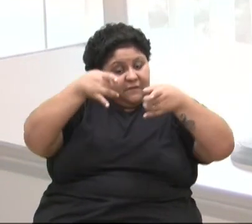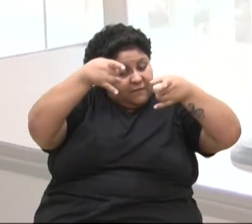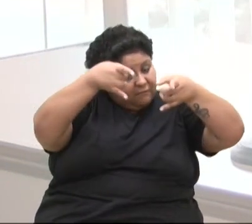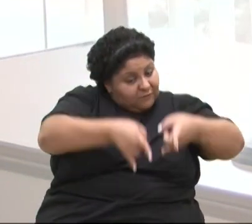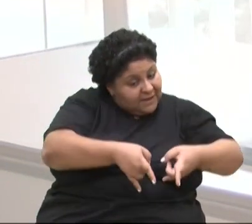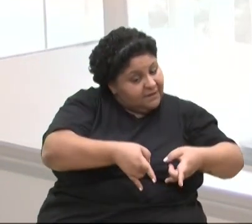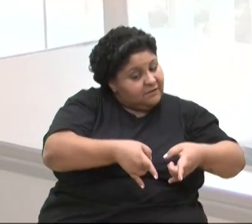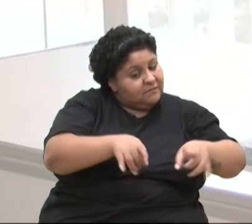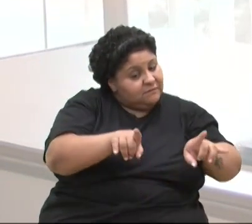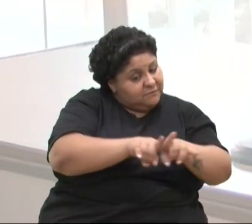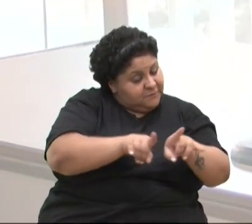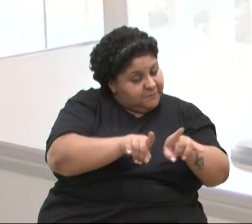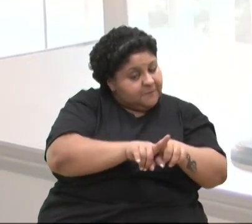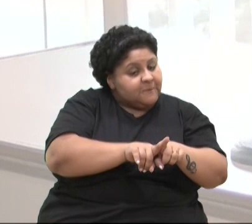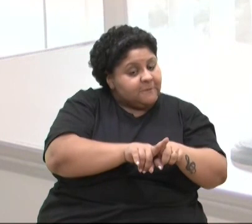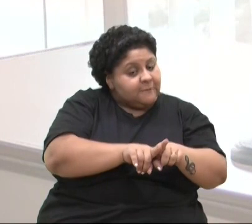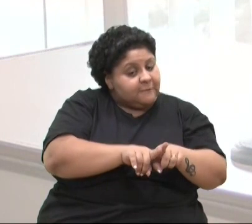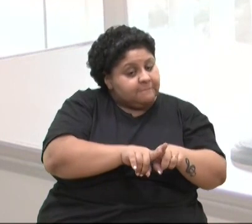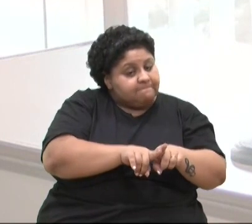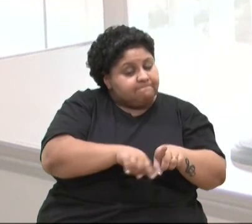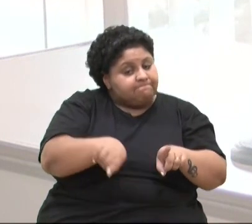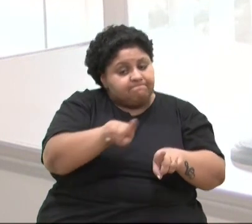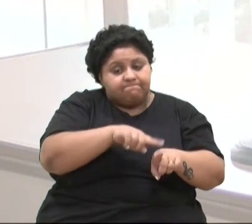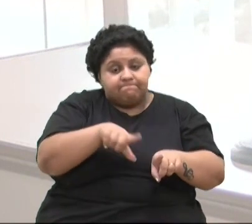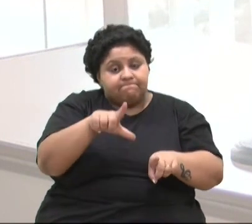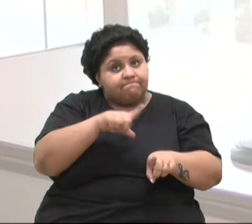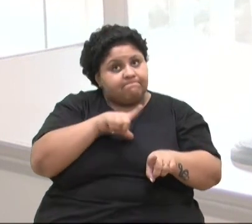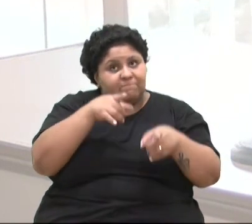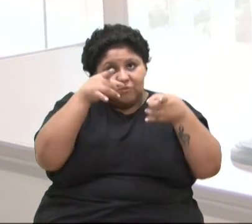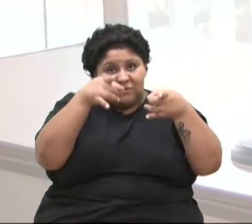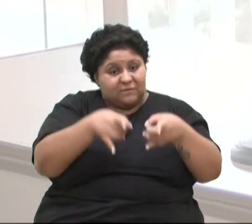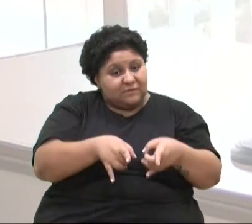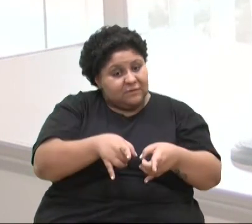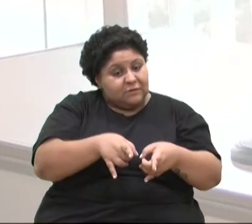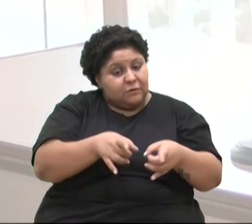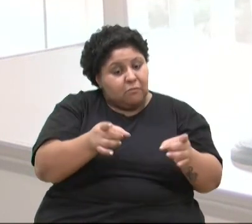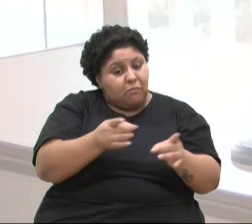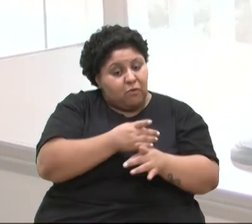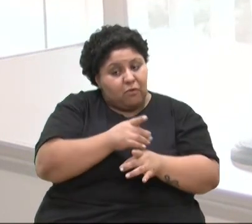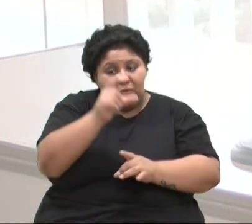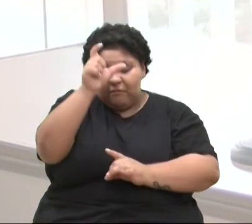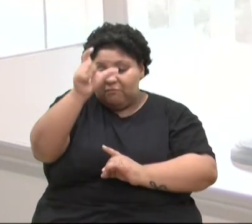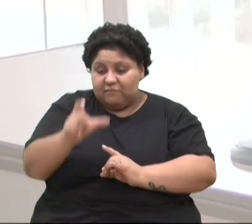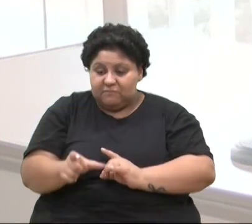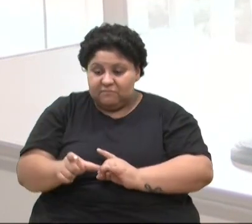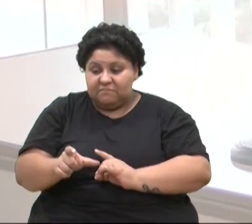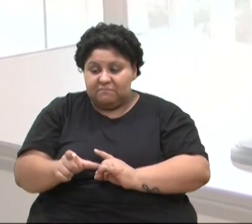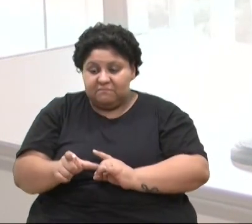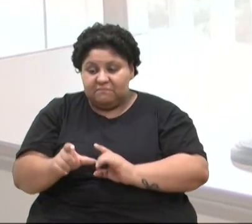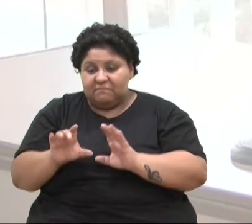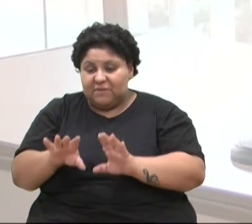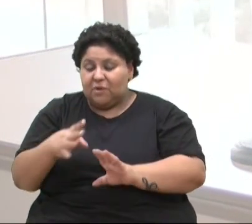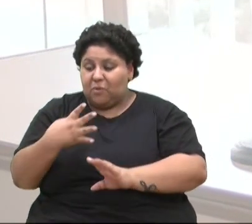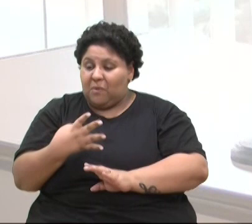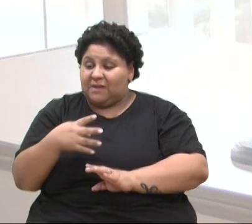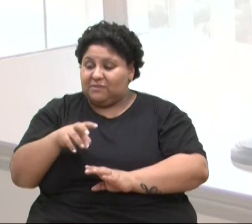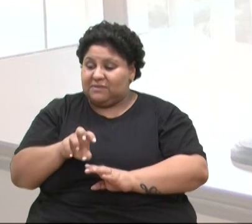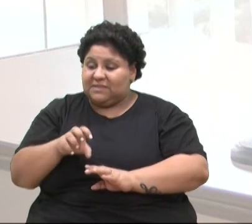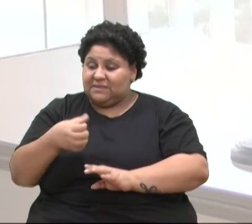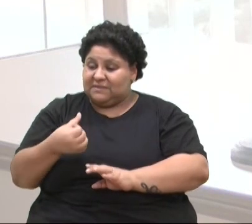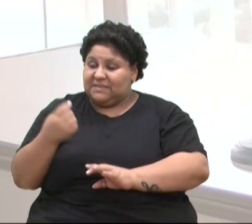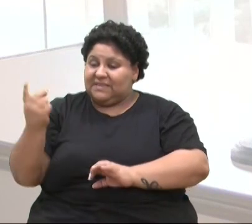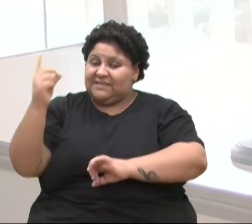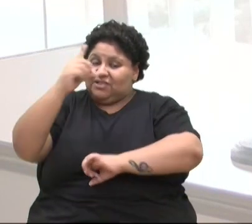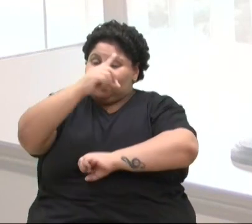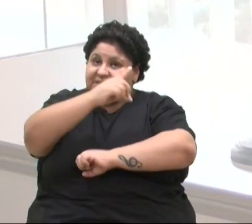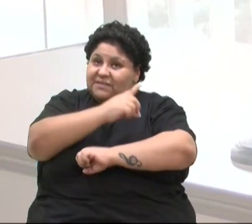também, pela questão que nós não temos leito suficiente. E aí as pessoas acabam ficando 4, 5, 6 dias